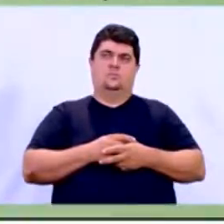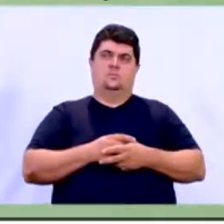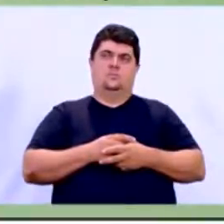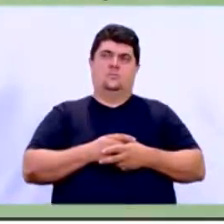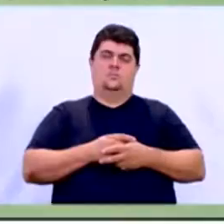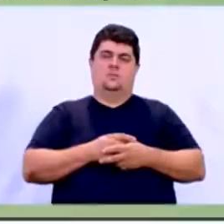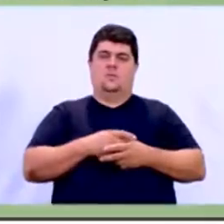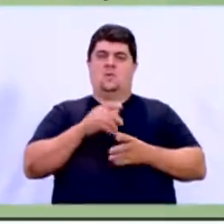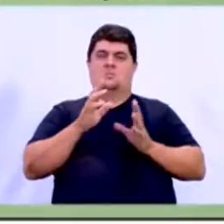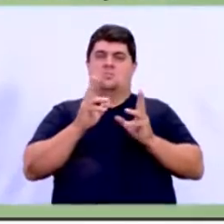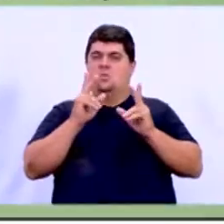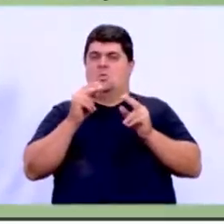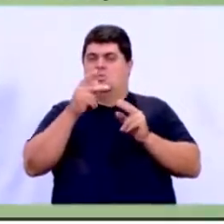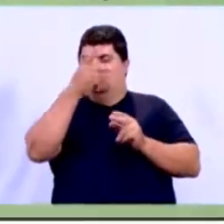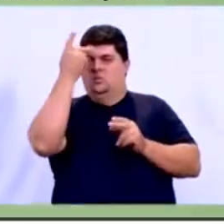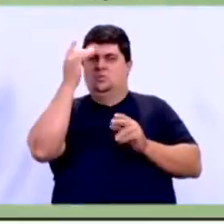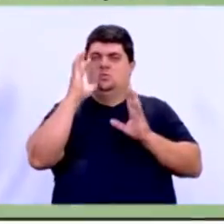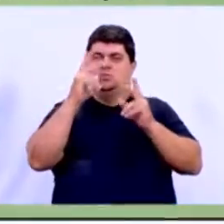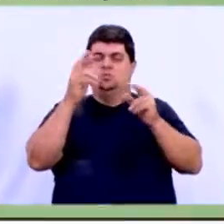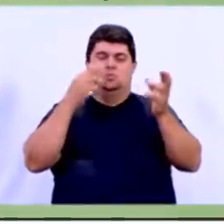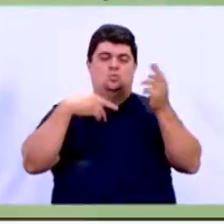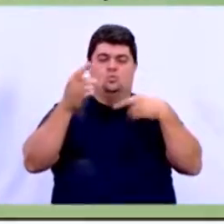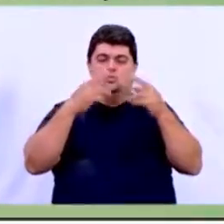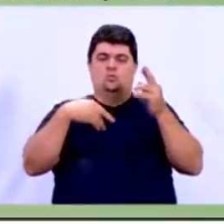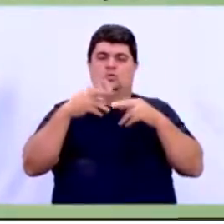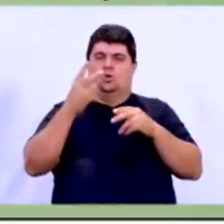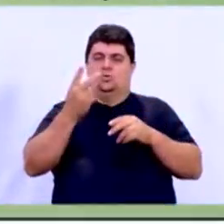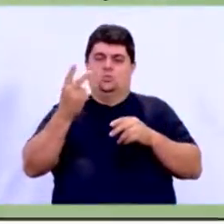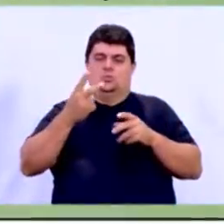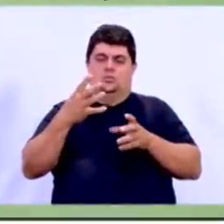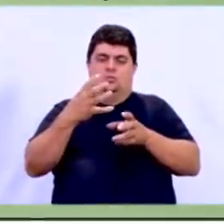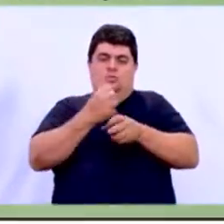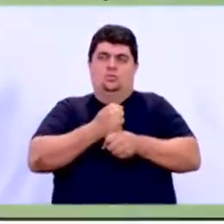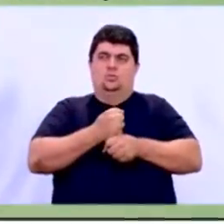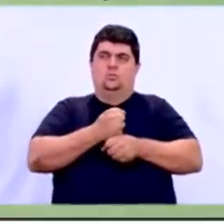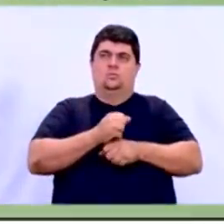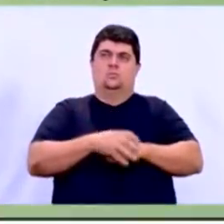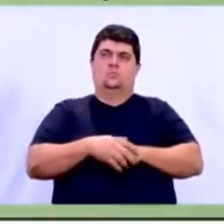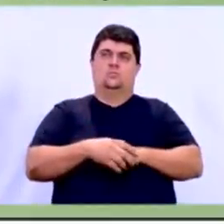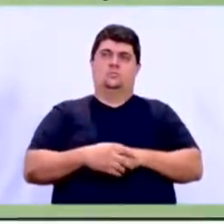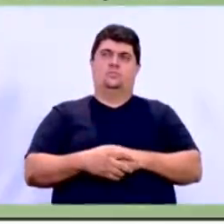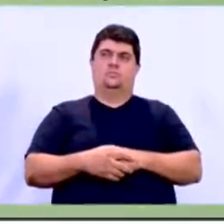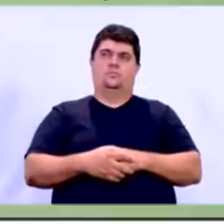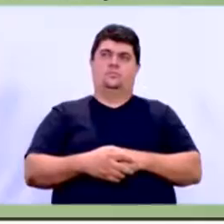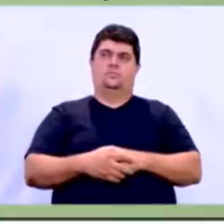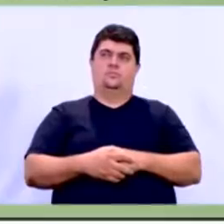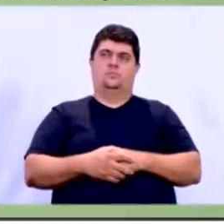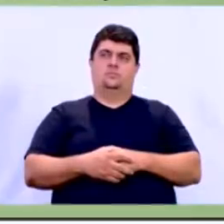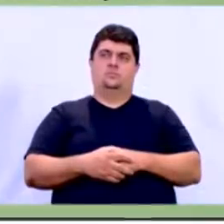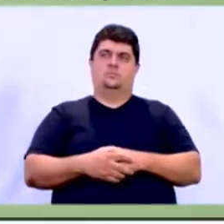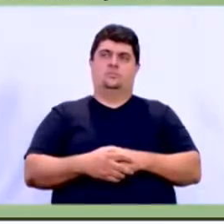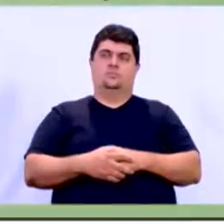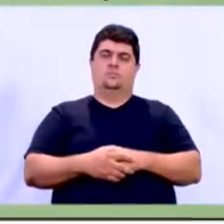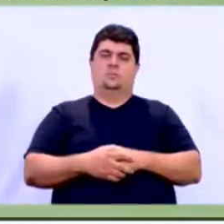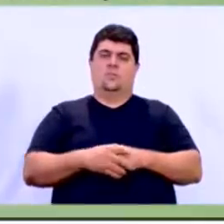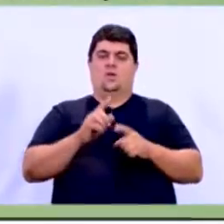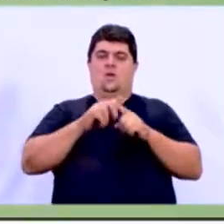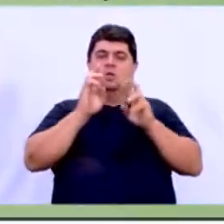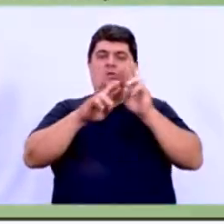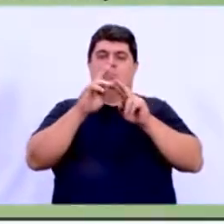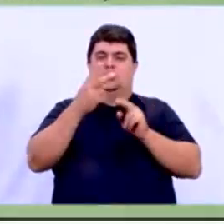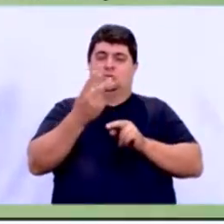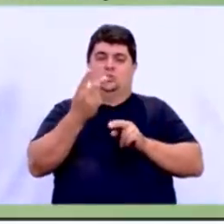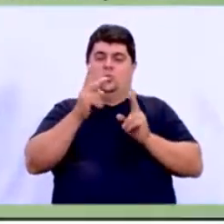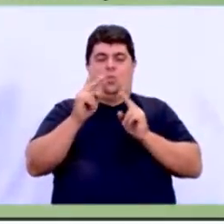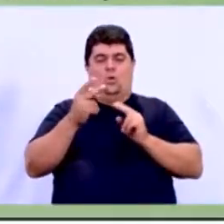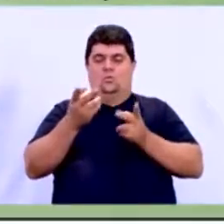pessoal... falou, já abrangeu, né? já abrangeu as duas questões. Até coloquei as questões juntas porque acabou abrangendo,